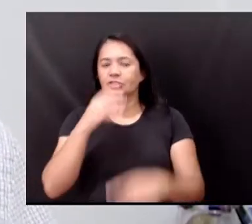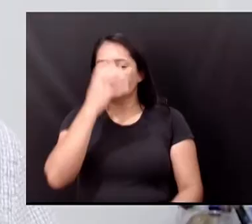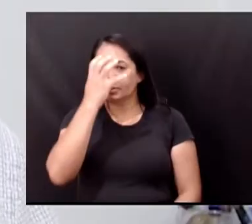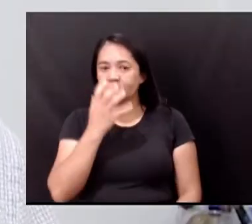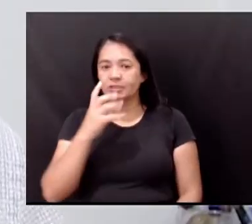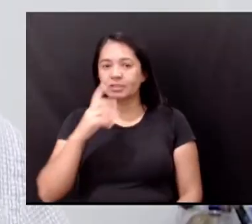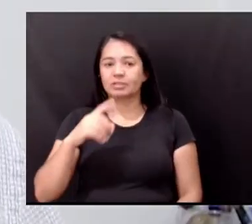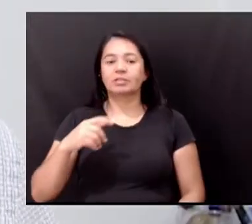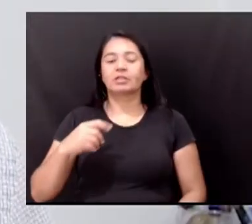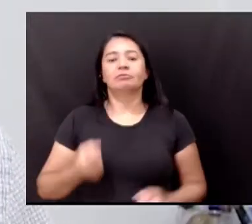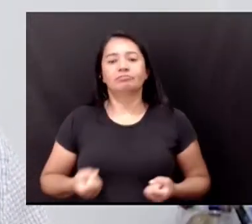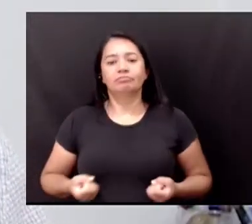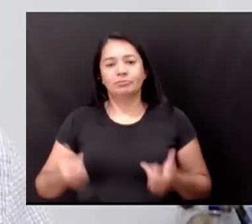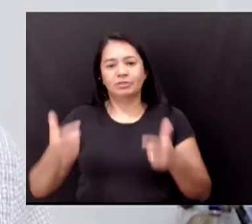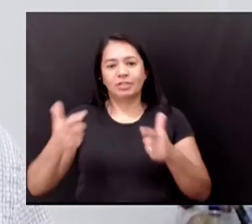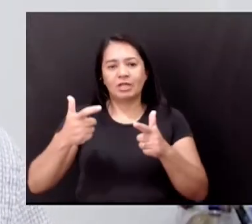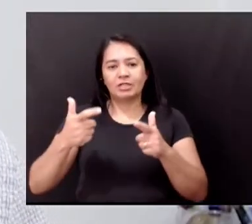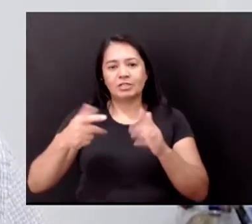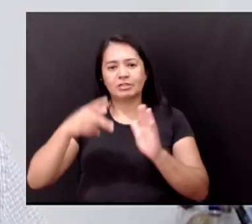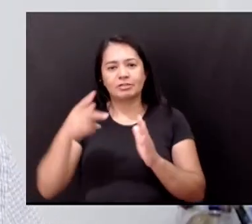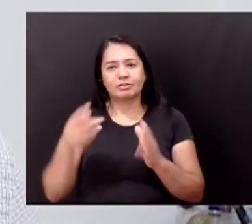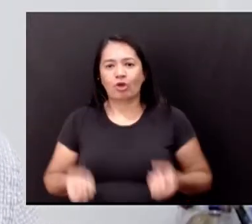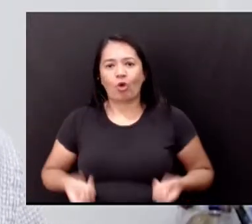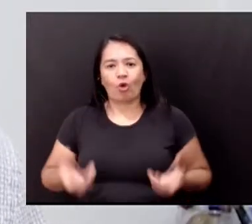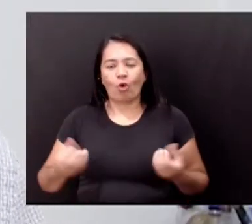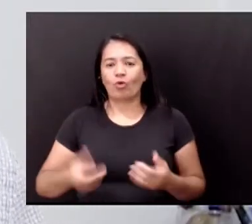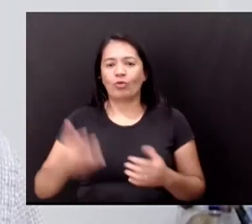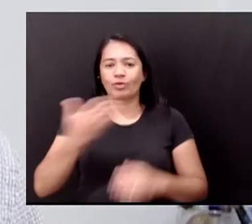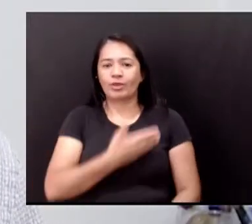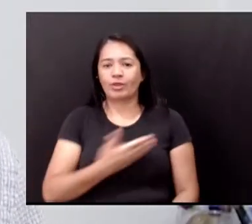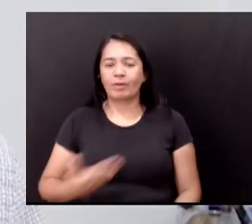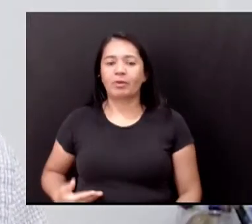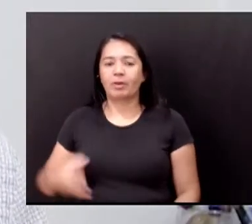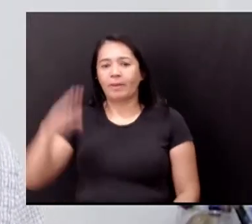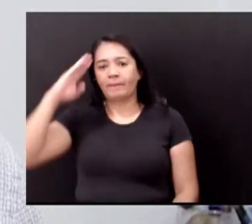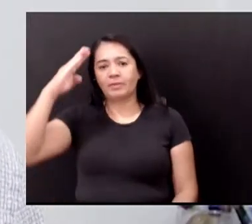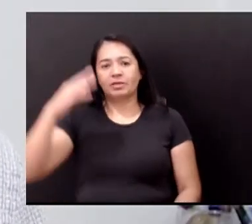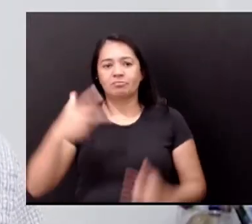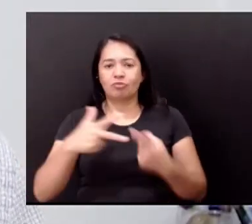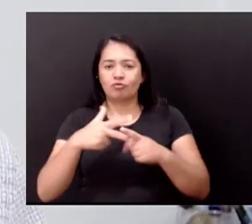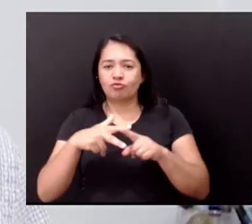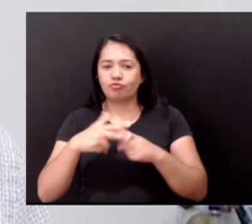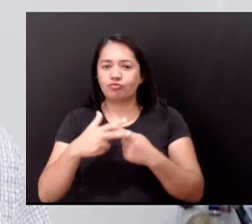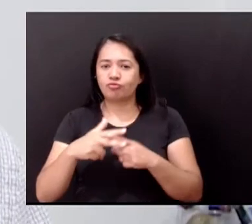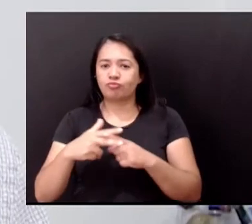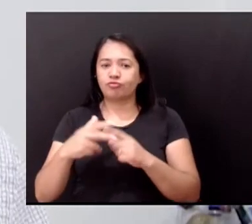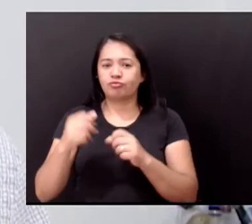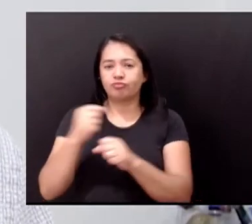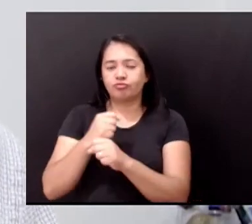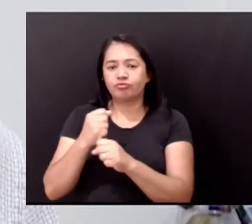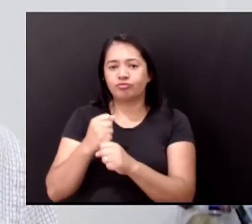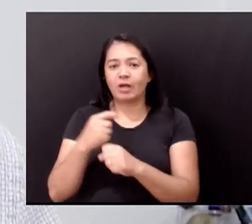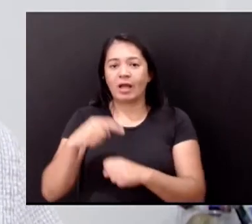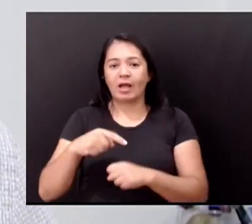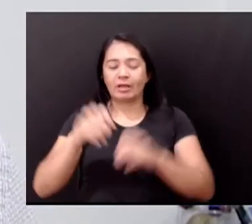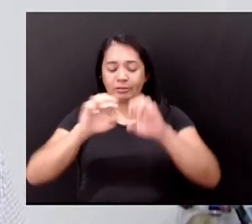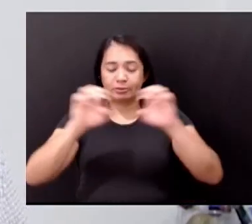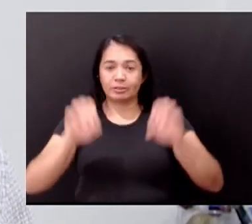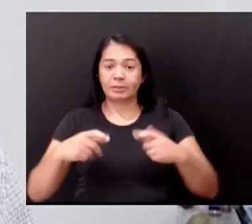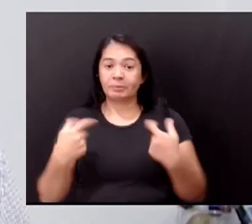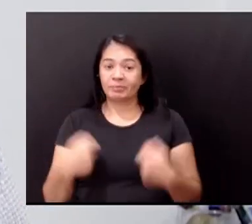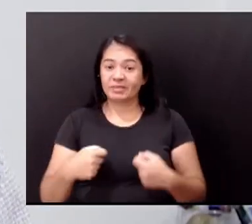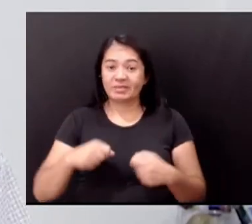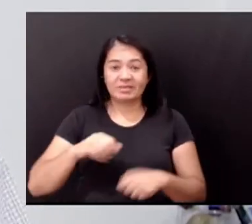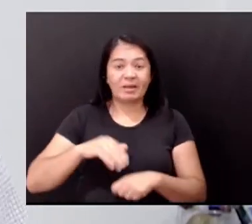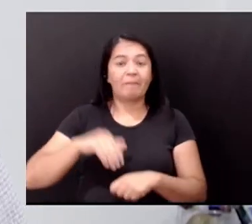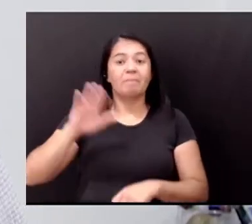públicas, inclusive a gente fazendo reformas estruturantes aqui nessa casa, que precisa fazer mais. Então, todas